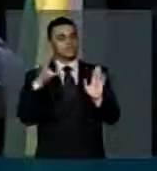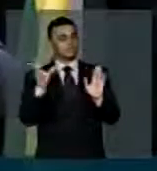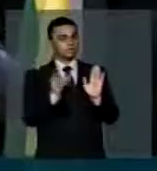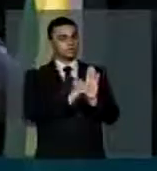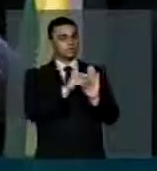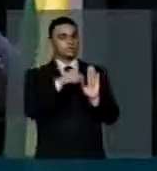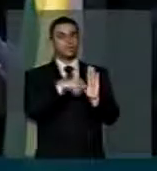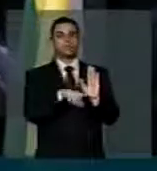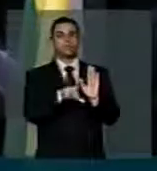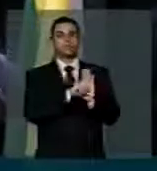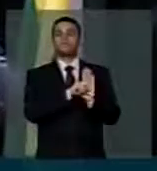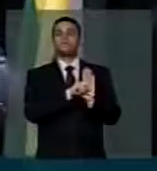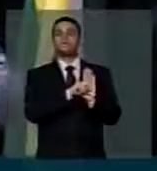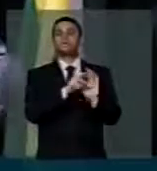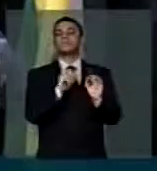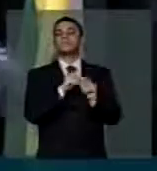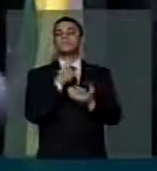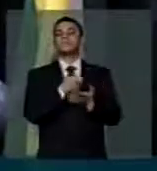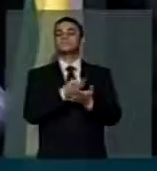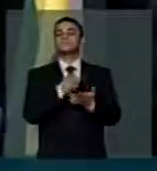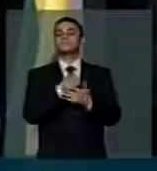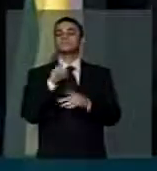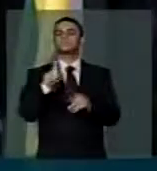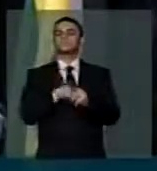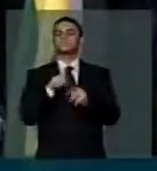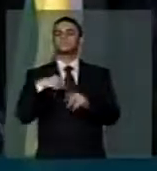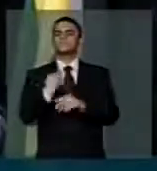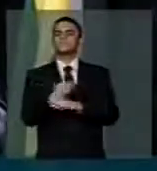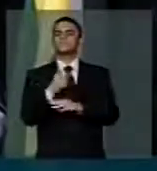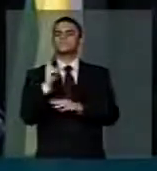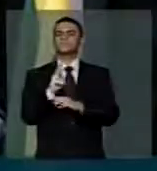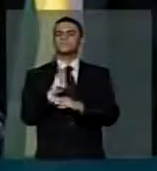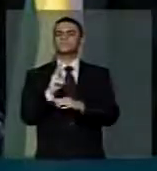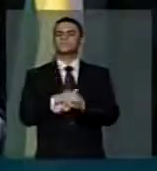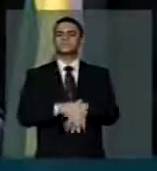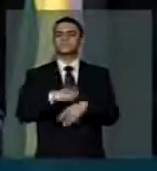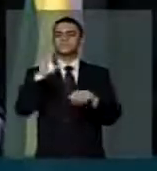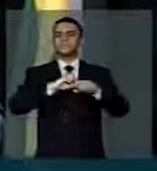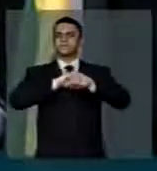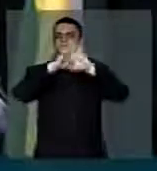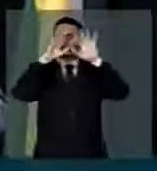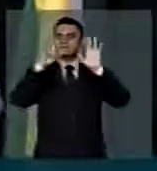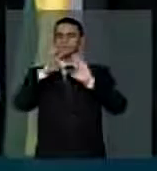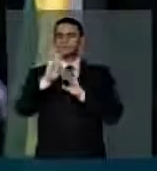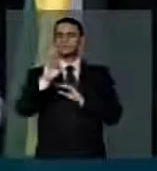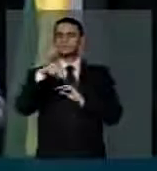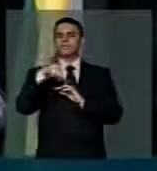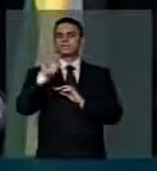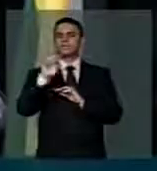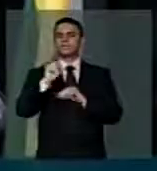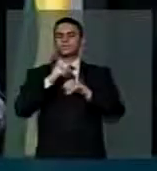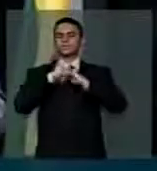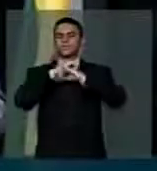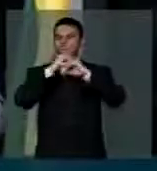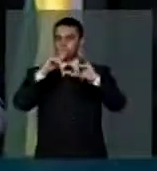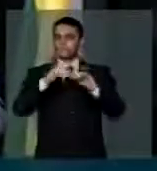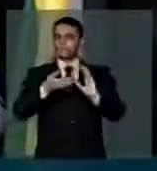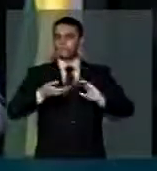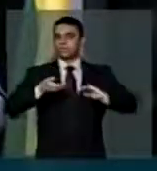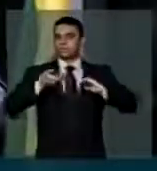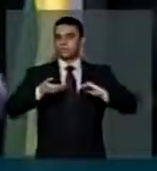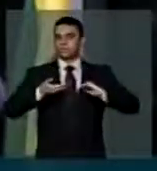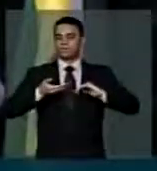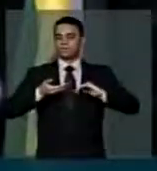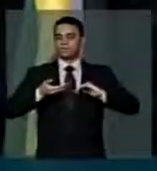incluímos na legislação a obrigatoriedade, defendemos, inclusive com maior transparência, que o BNDES informe ao Congresso